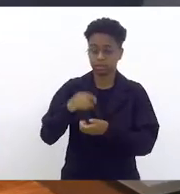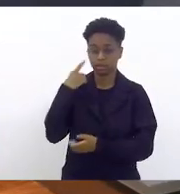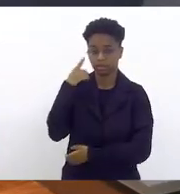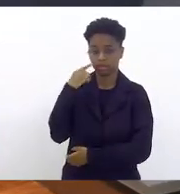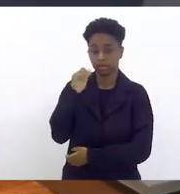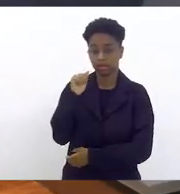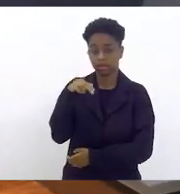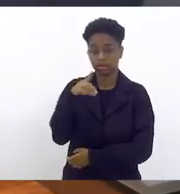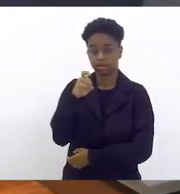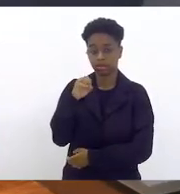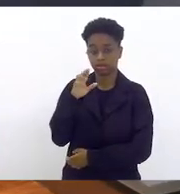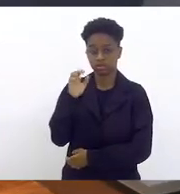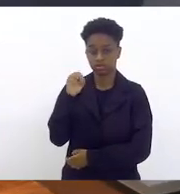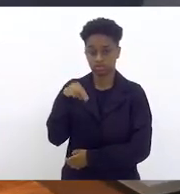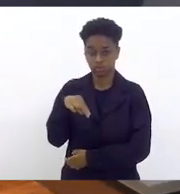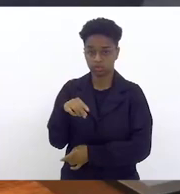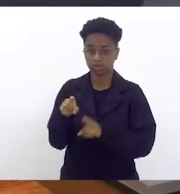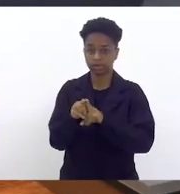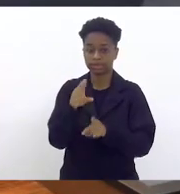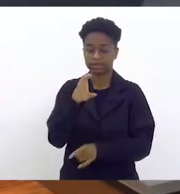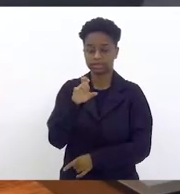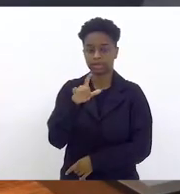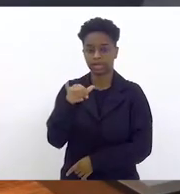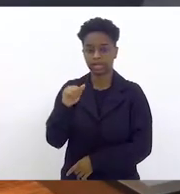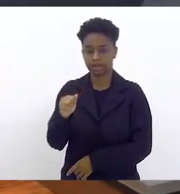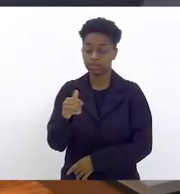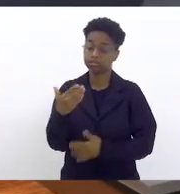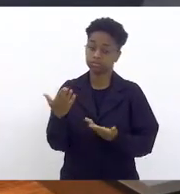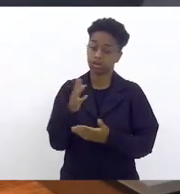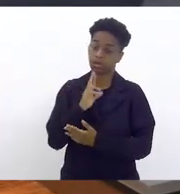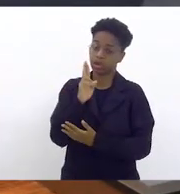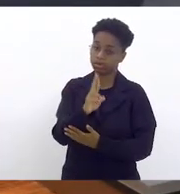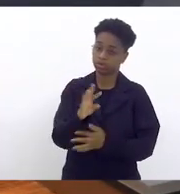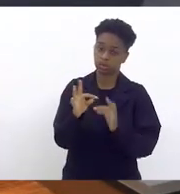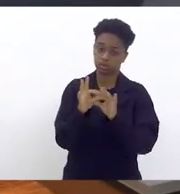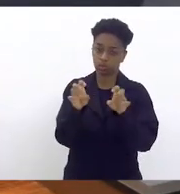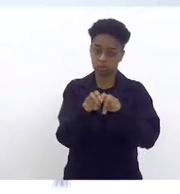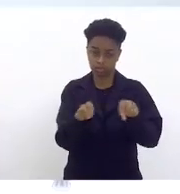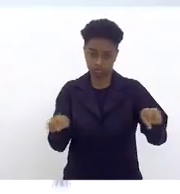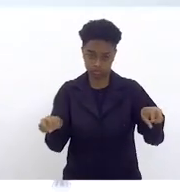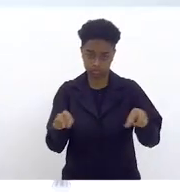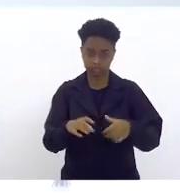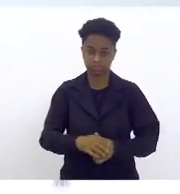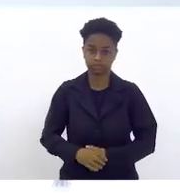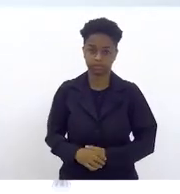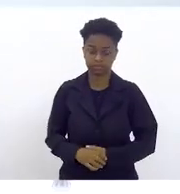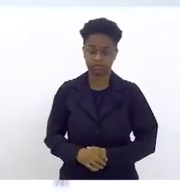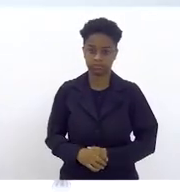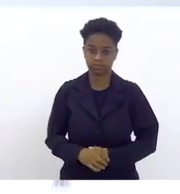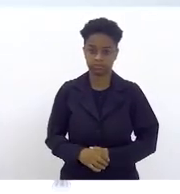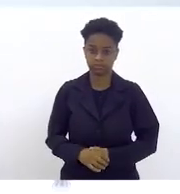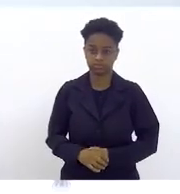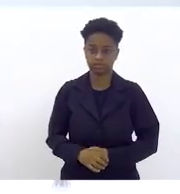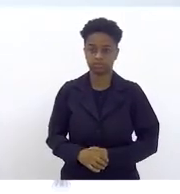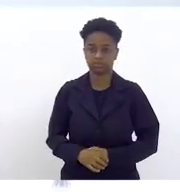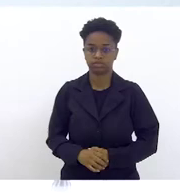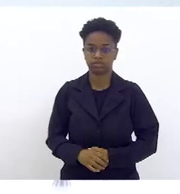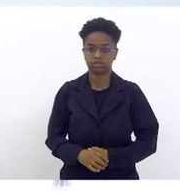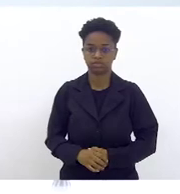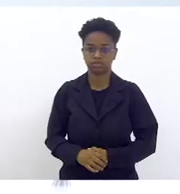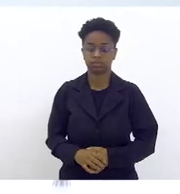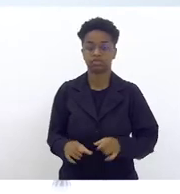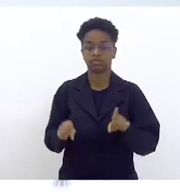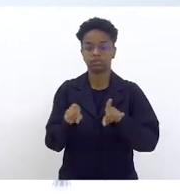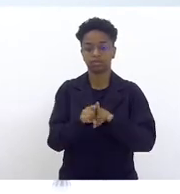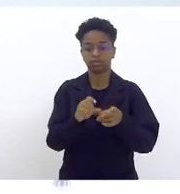Célia Jordão né agora que tá presente na mesa e o nome dela Saúdo toda o restante dos demais colegas é